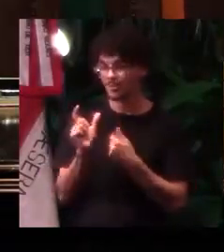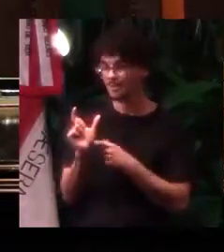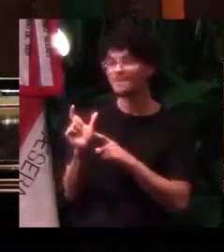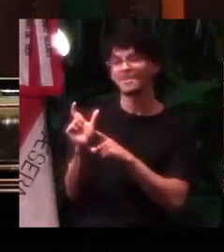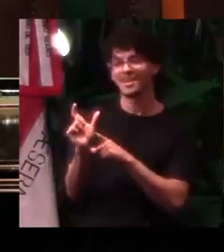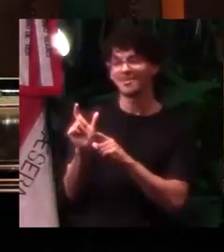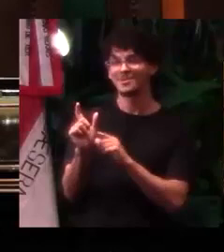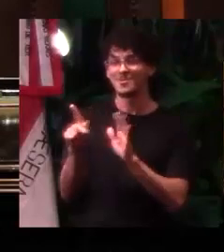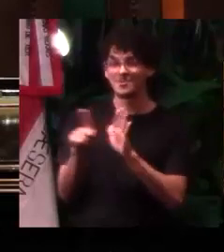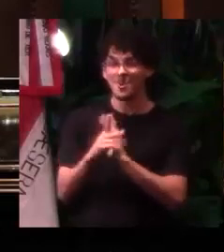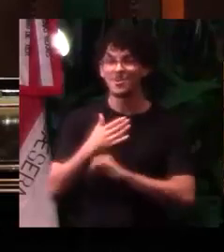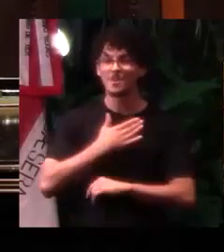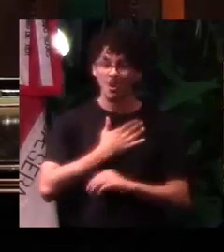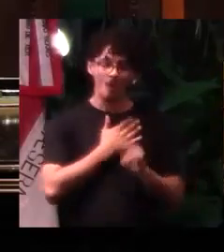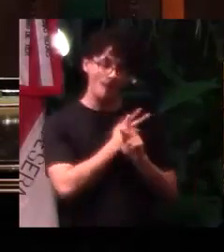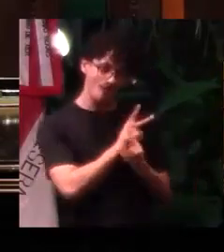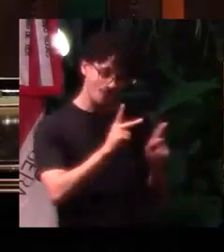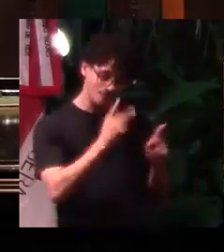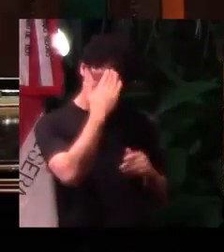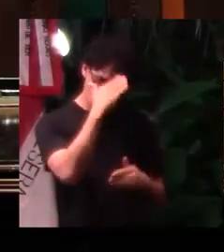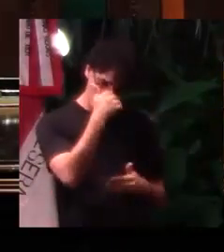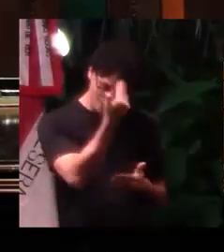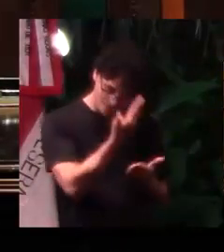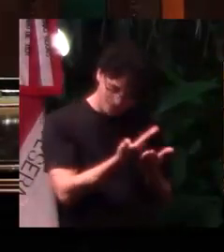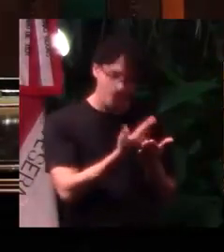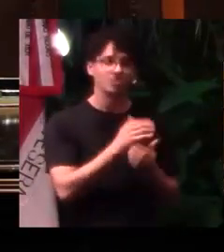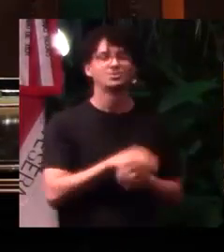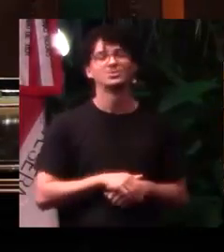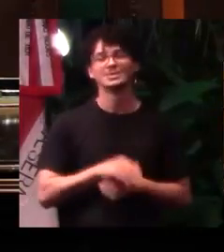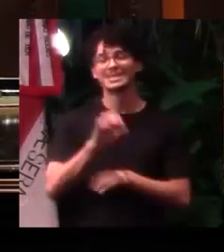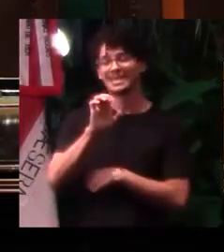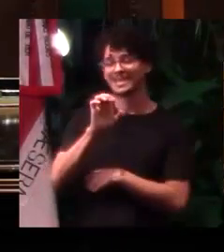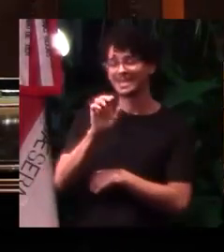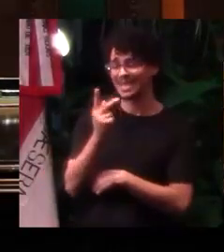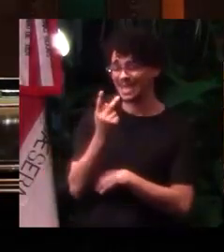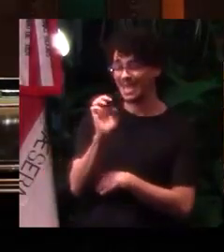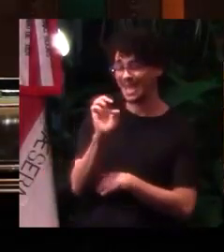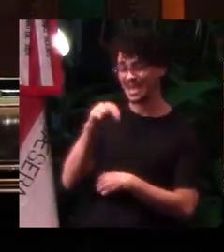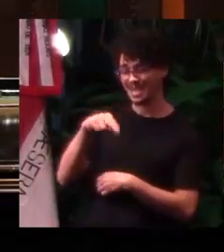professor saudoso e querido Henrique Cláudio Lima Vaz,